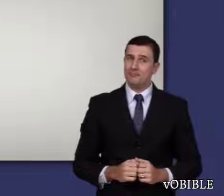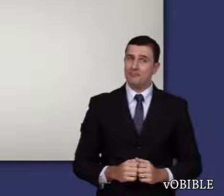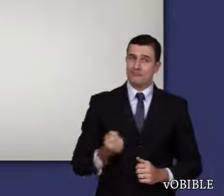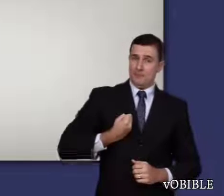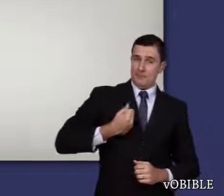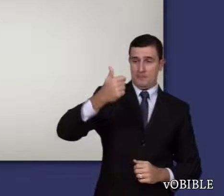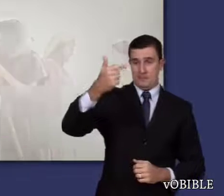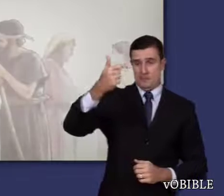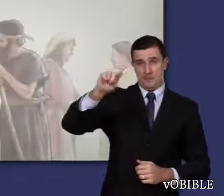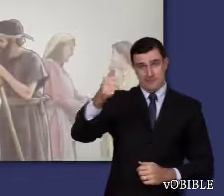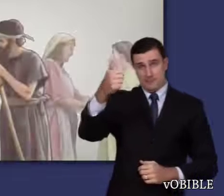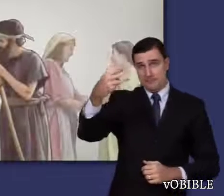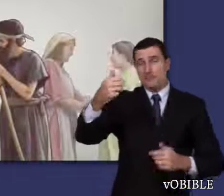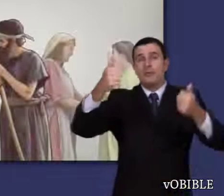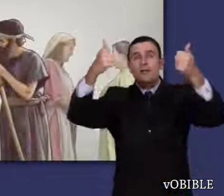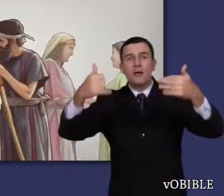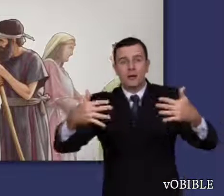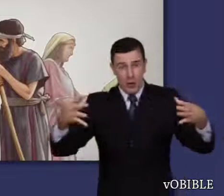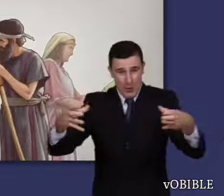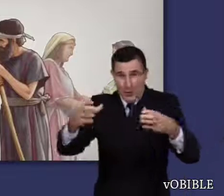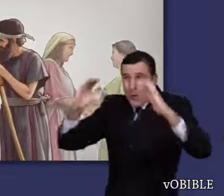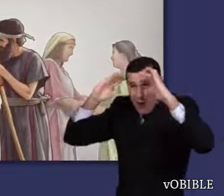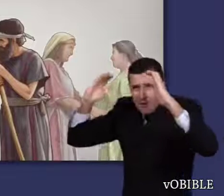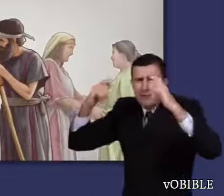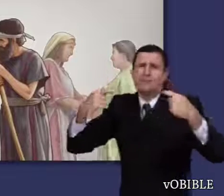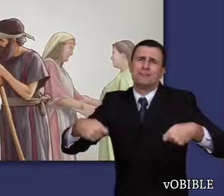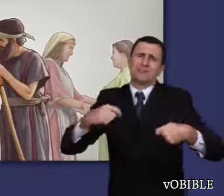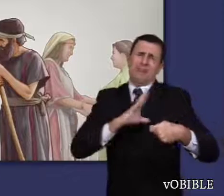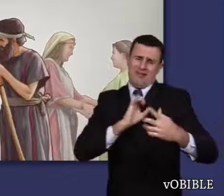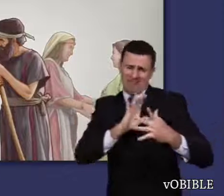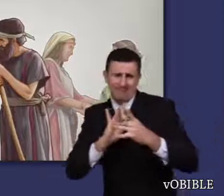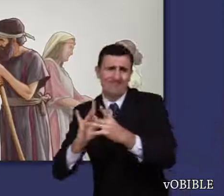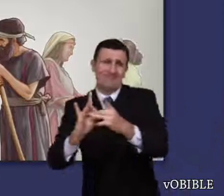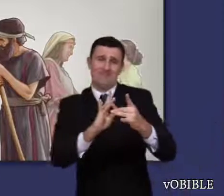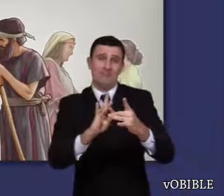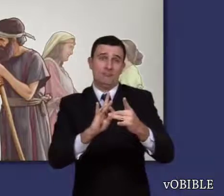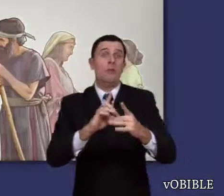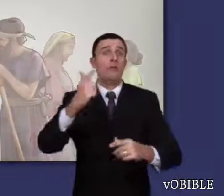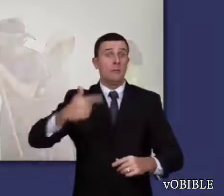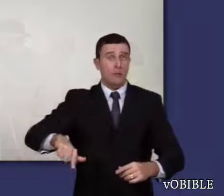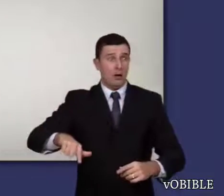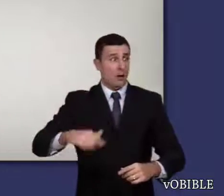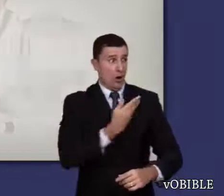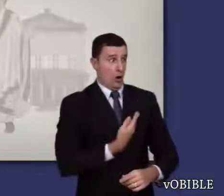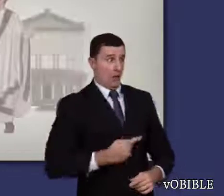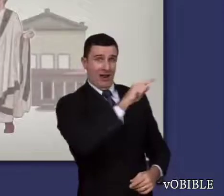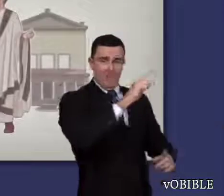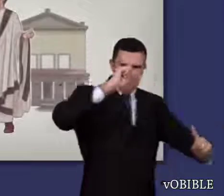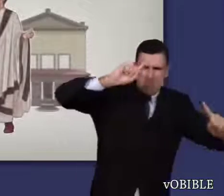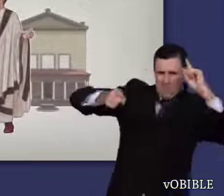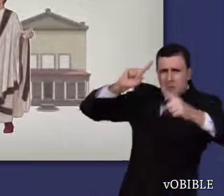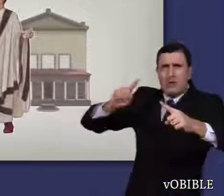Nos capítulos 12 e 13, Paulo incentiva os cristãos a ser pacíficos com todos, a amar uns aos outros